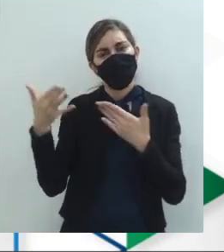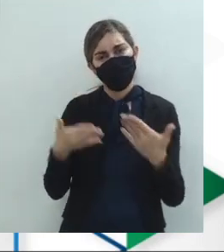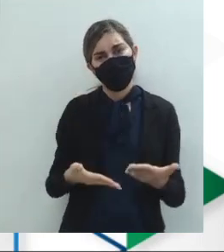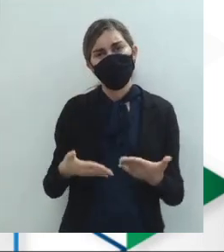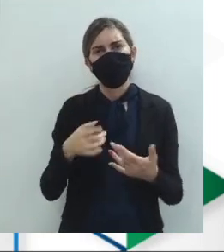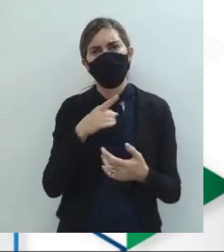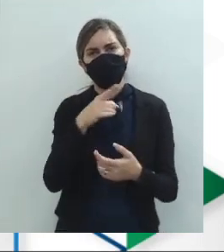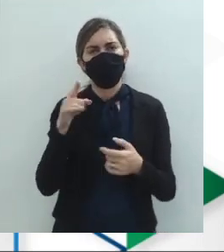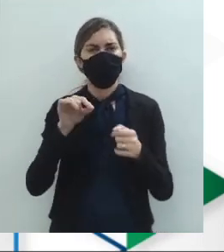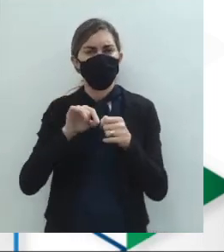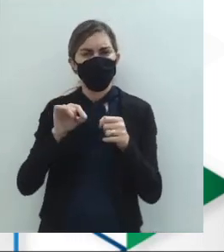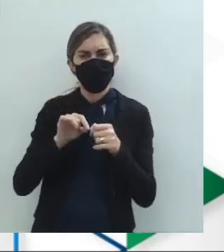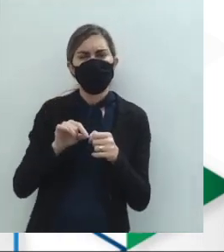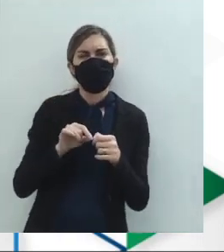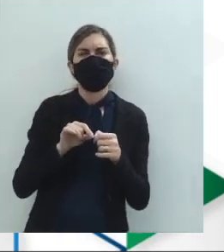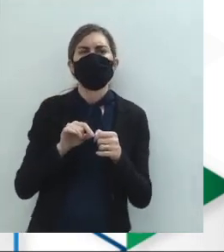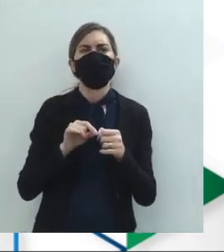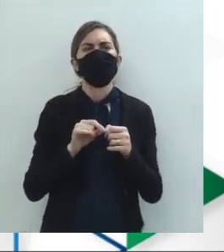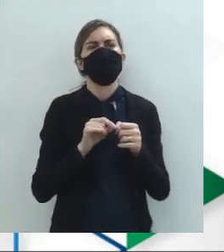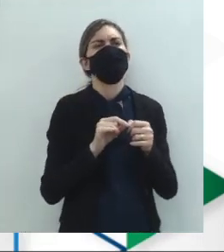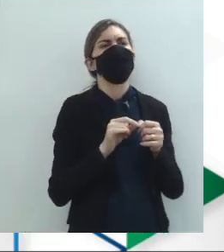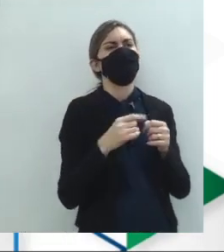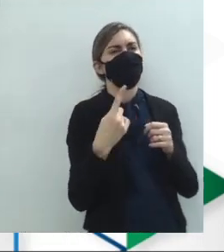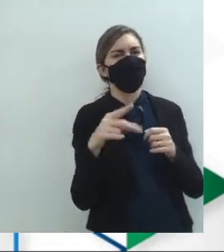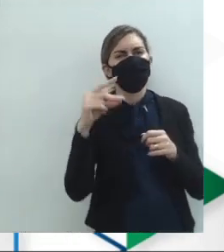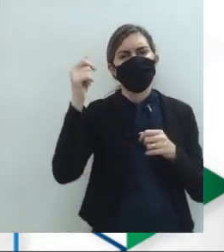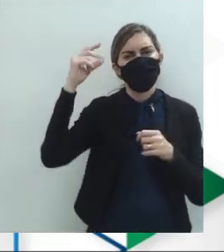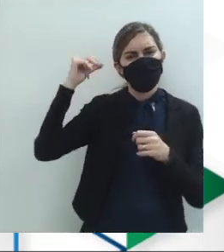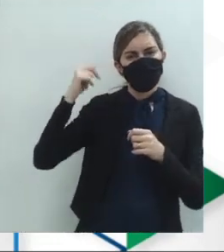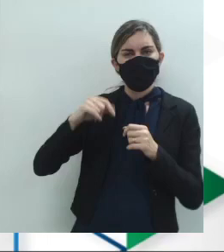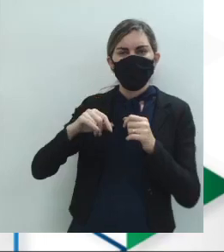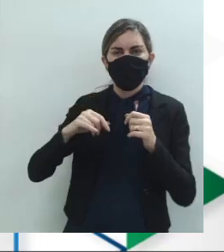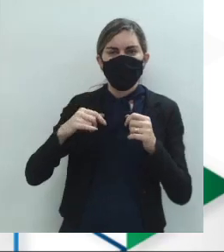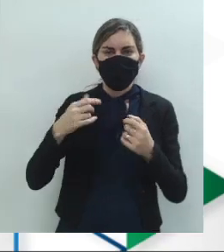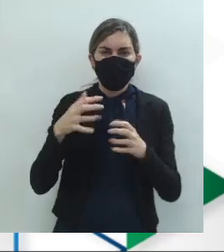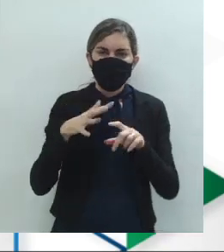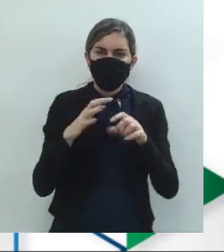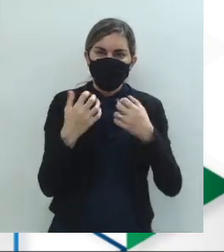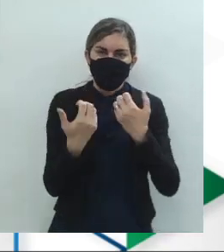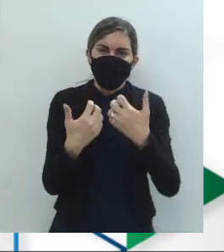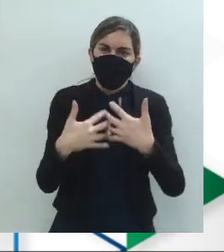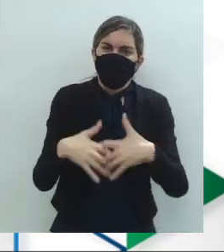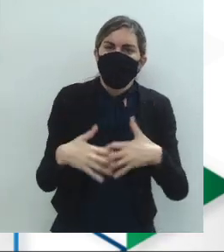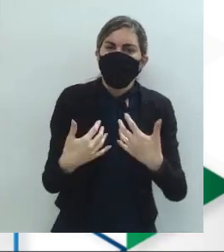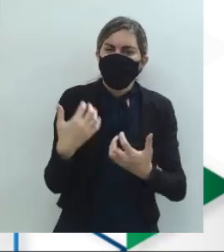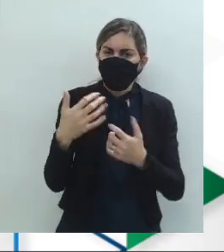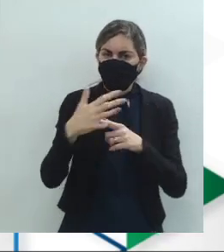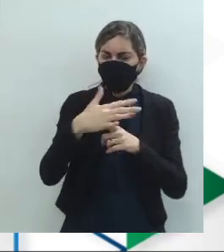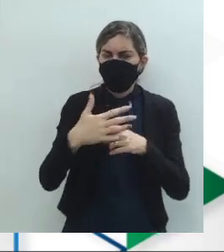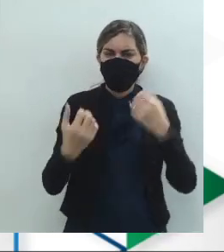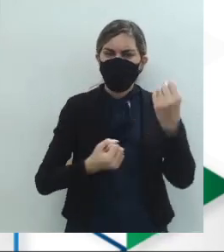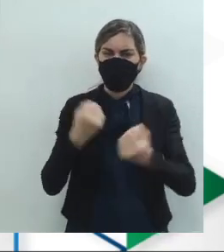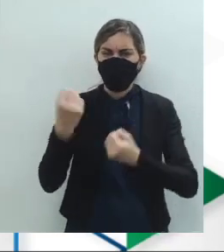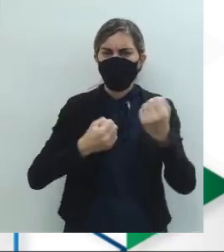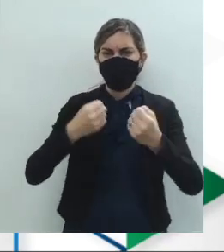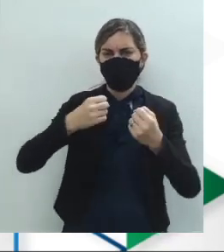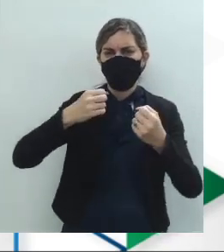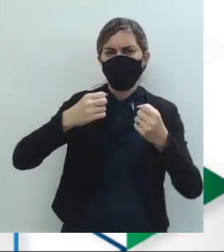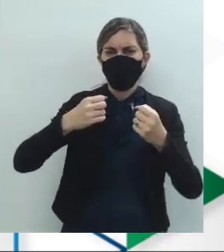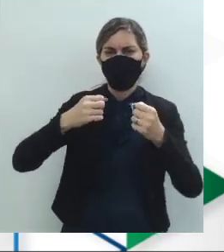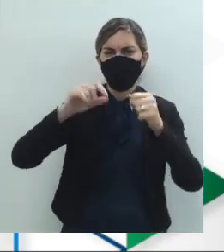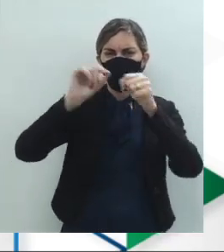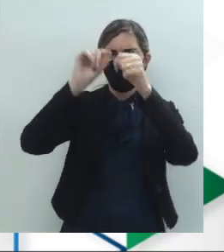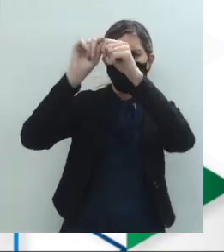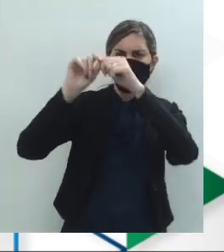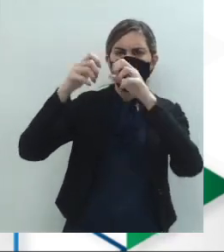verdade, a transformar uma antiga caminhonete Ford Rural em um estúdio itinerante de música, para que